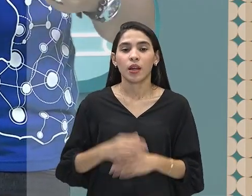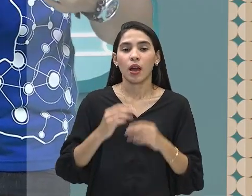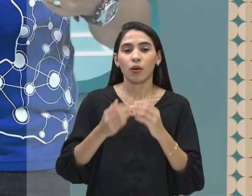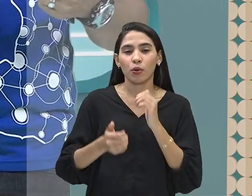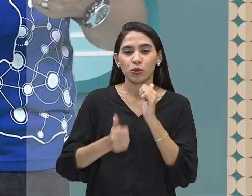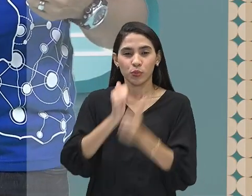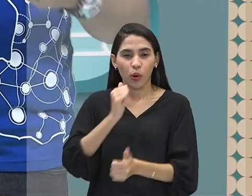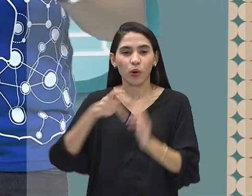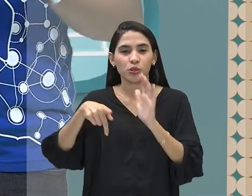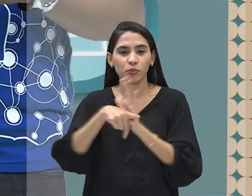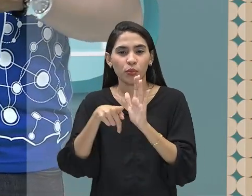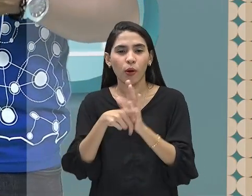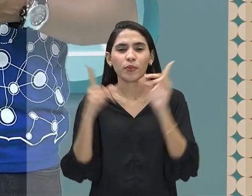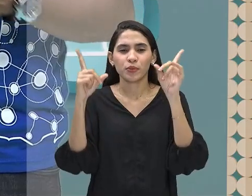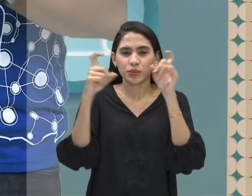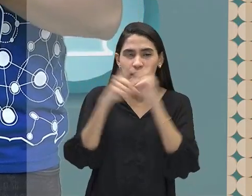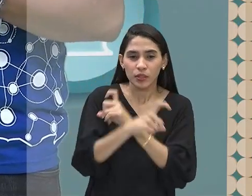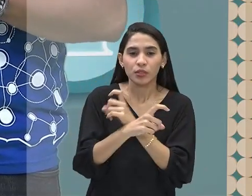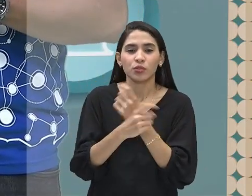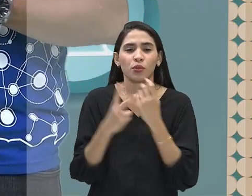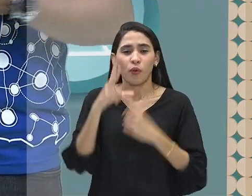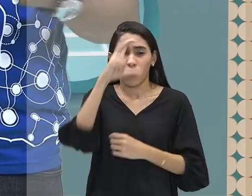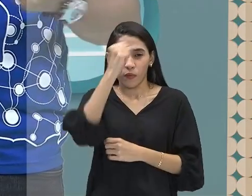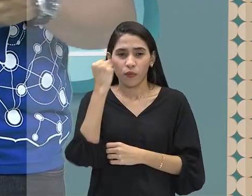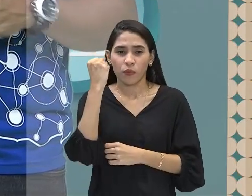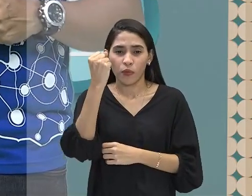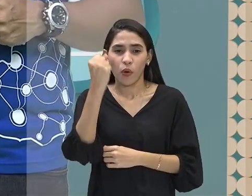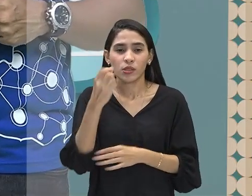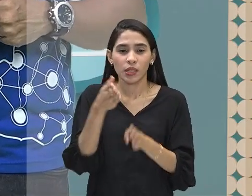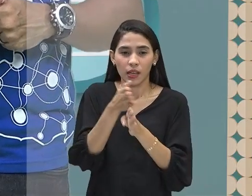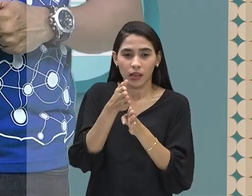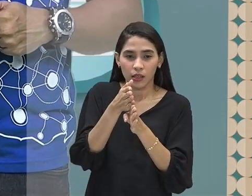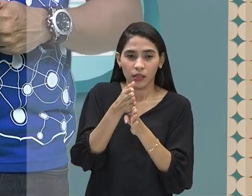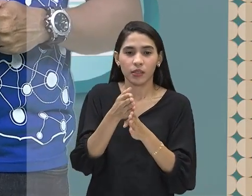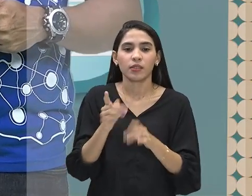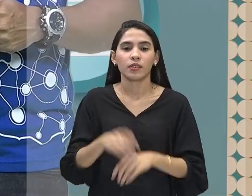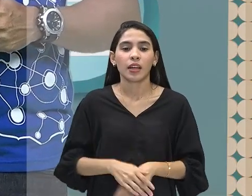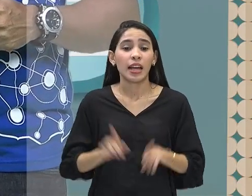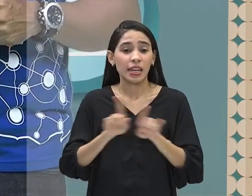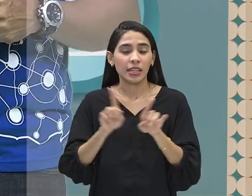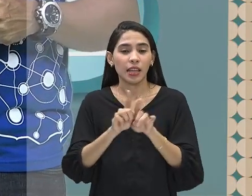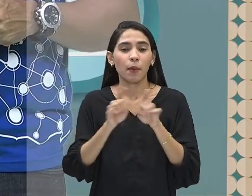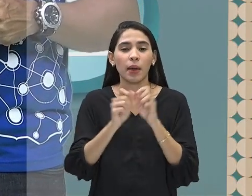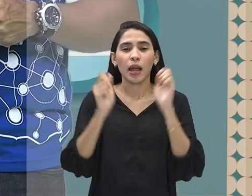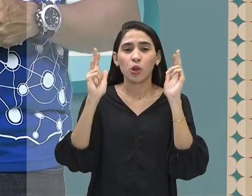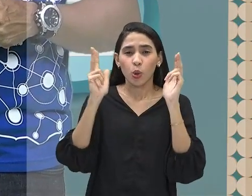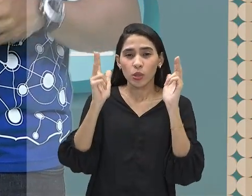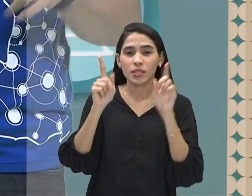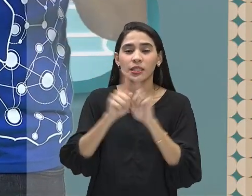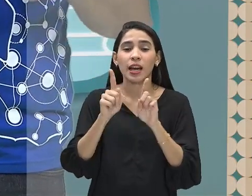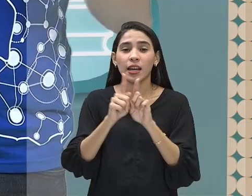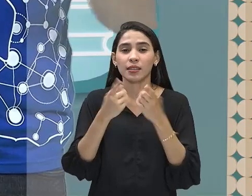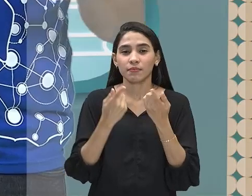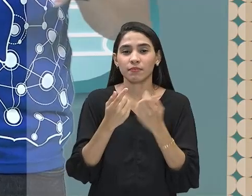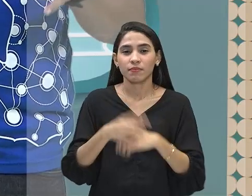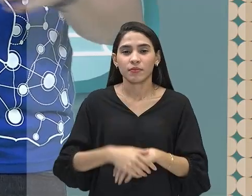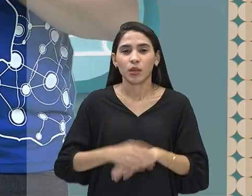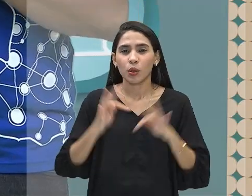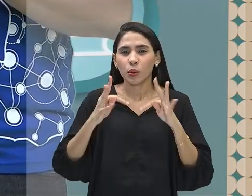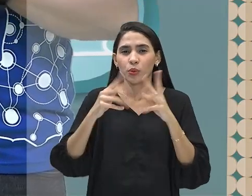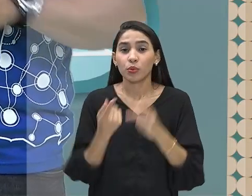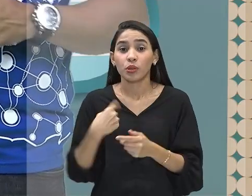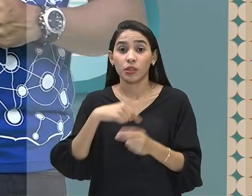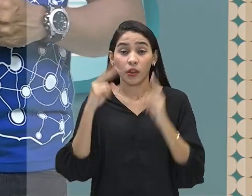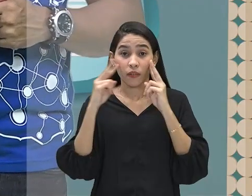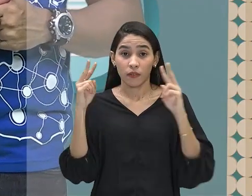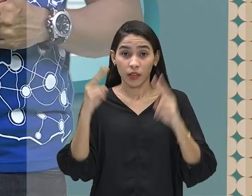de desafio, força extrema, coordenação e, claro, a torcida e vibração, tá bom? Tudo que a gente enxerga